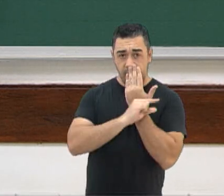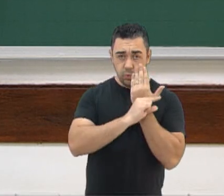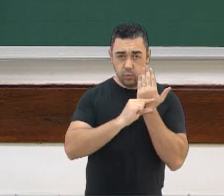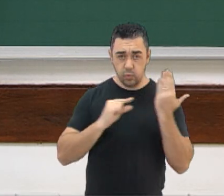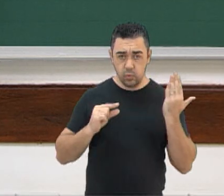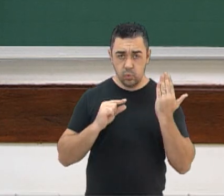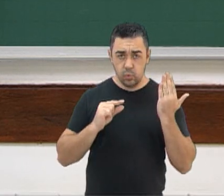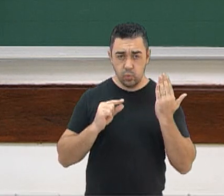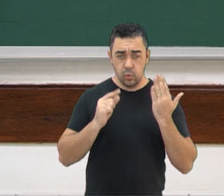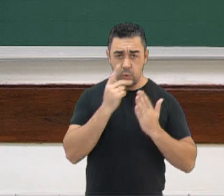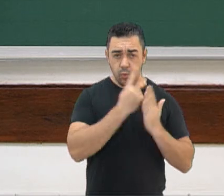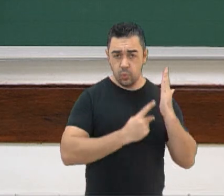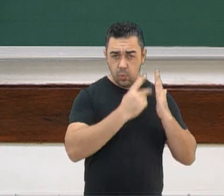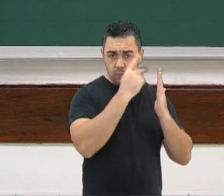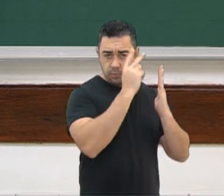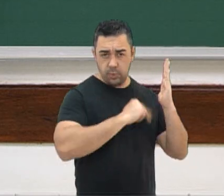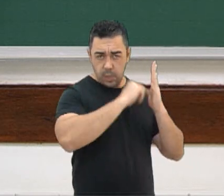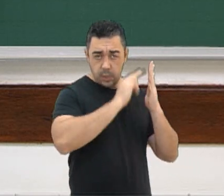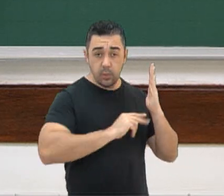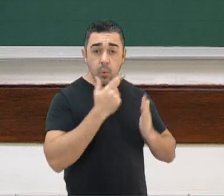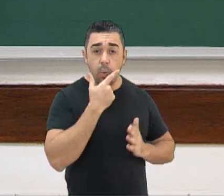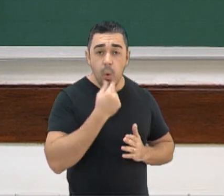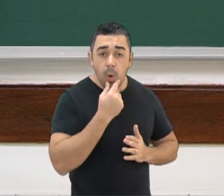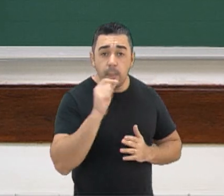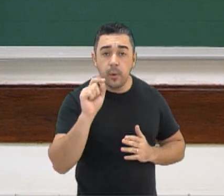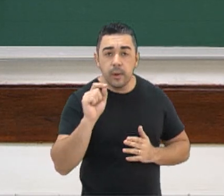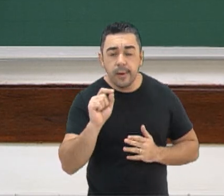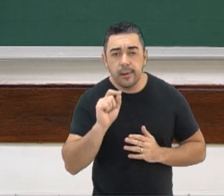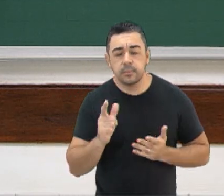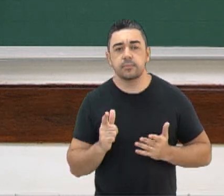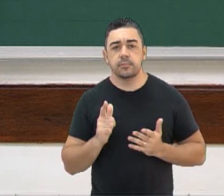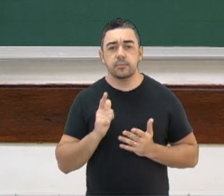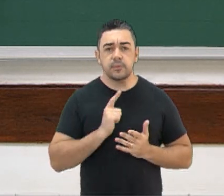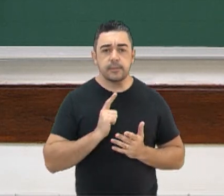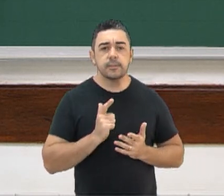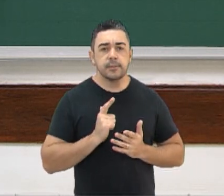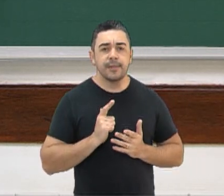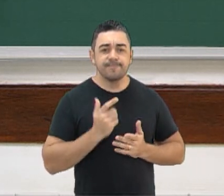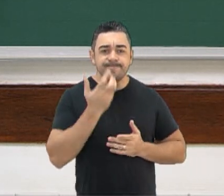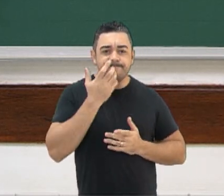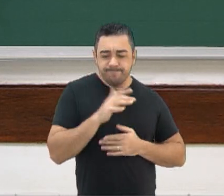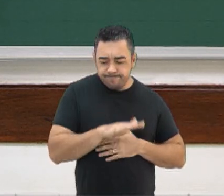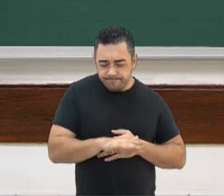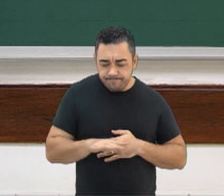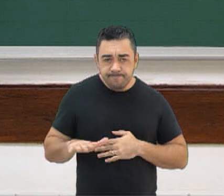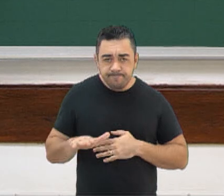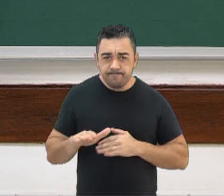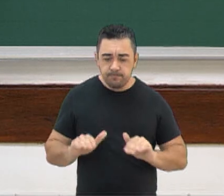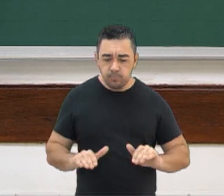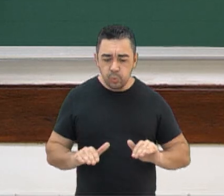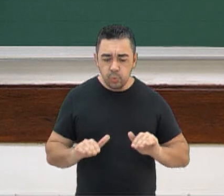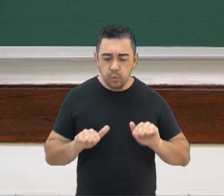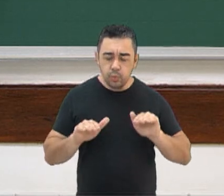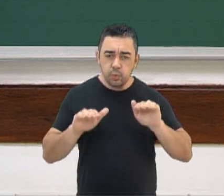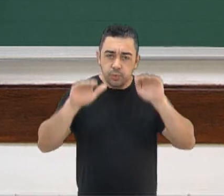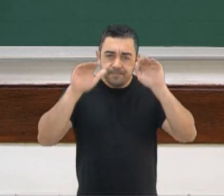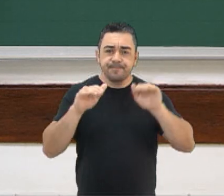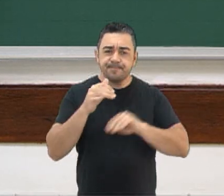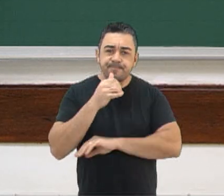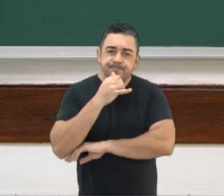Munch é que ele era uma pessoa que teve uma infância, digamos assim,